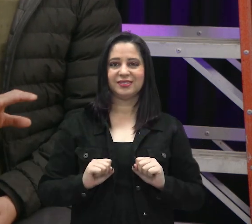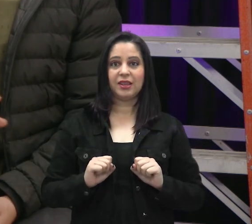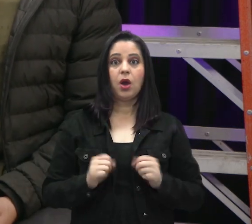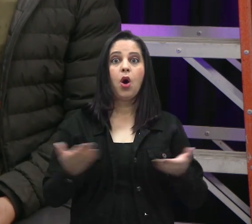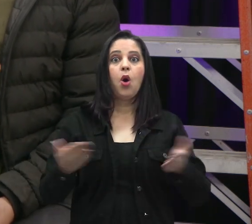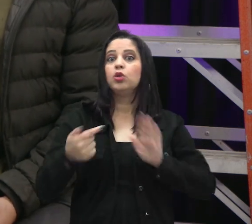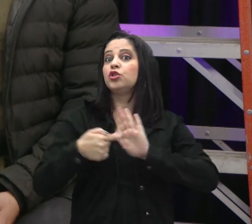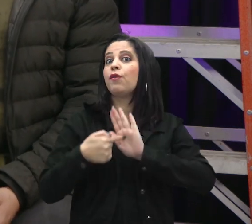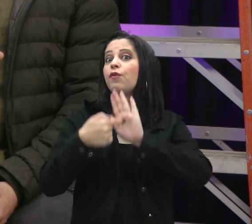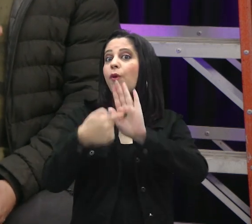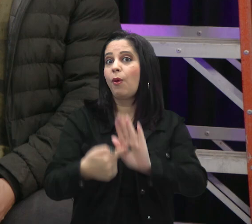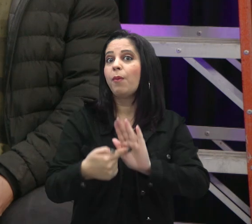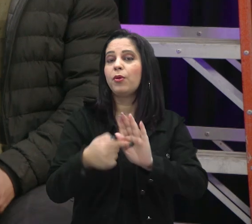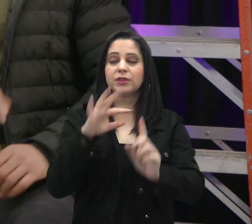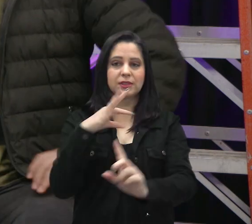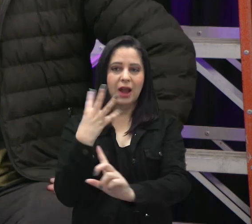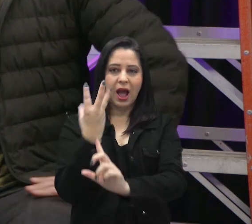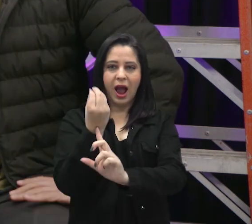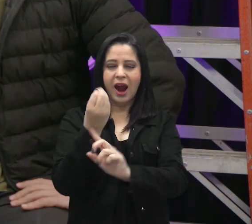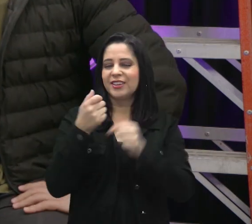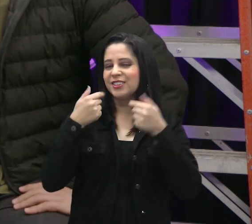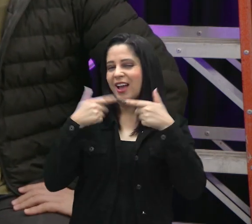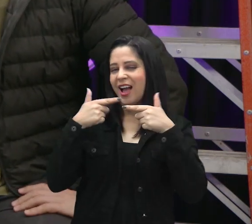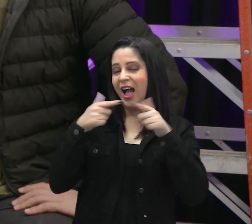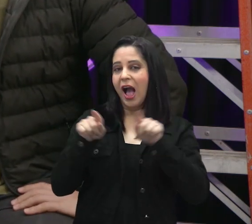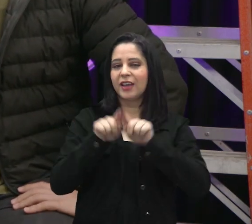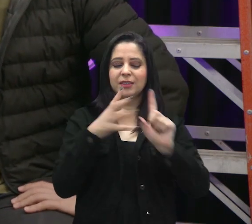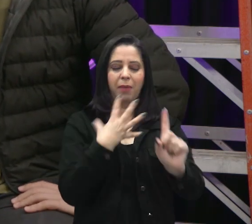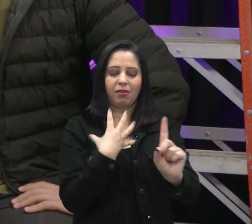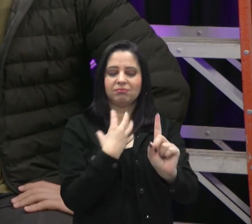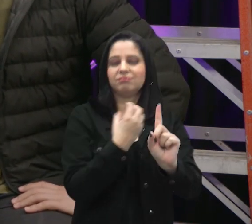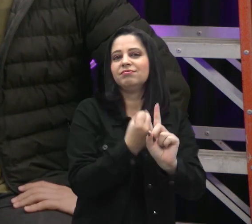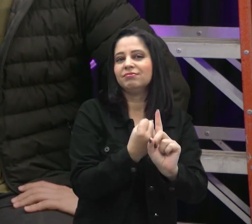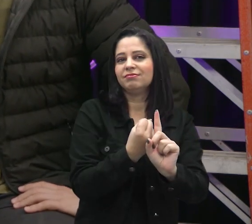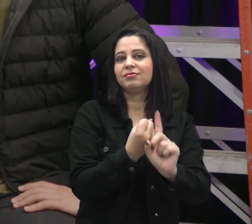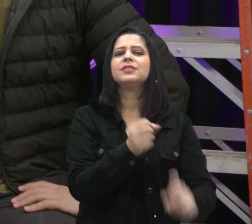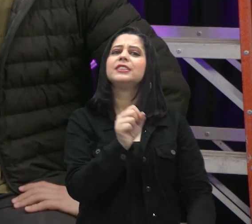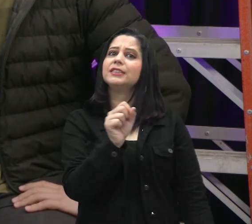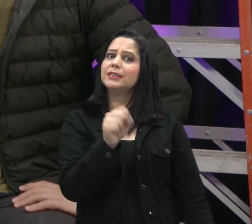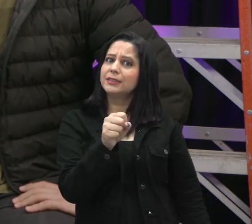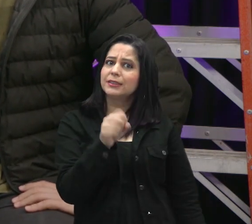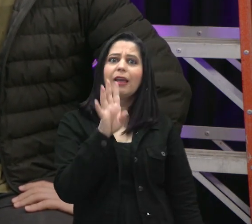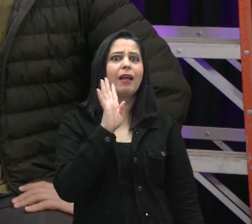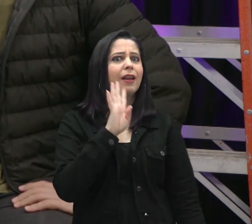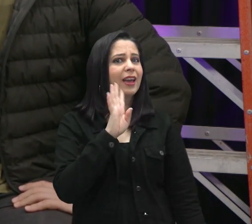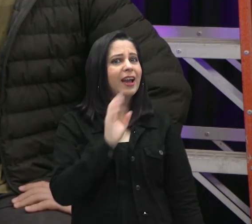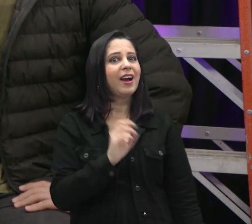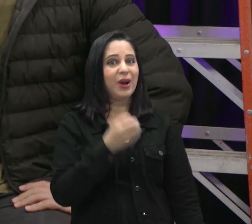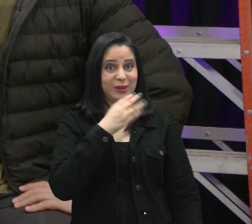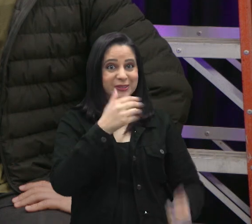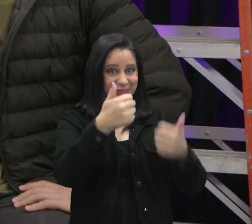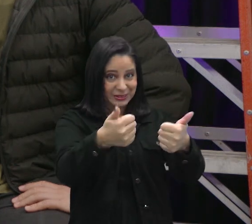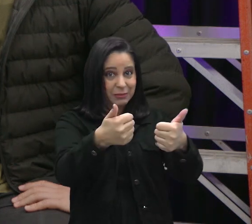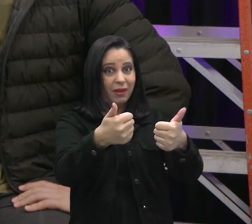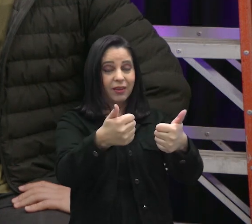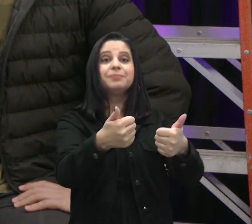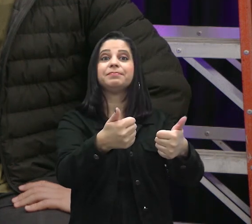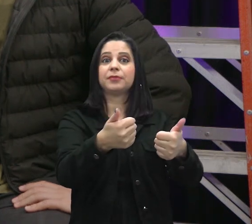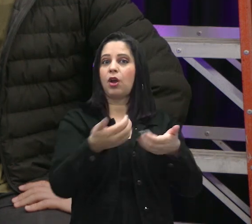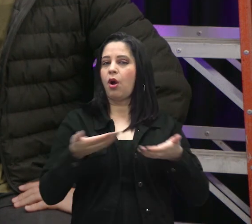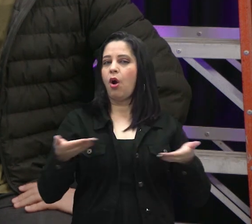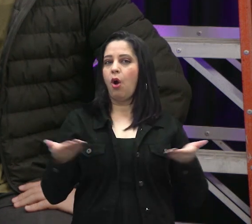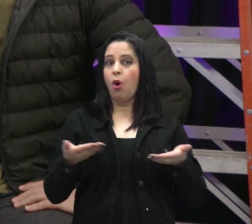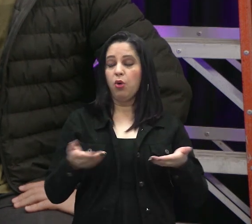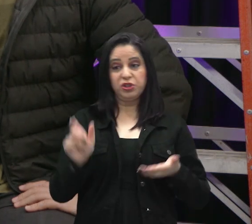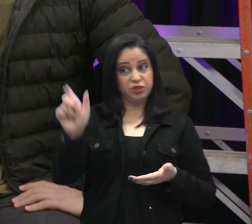trazer muita arte, humor e inspiração para você também, viu? Isso mesmo, que bacana, hein, tio? Tudo bem, galera, com vocês? Pois é, hoje a